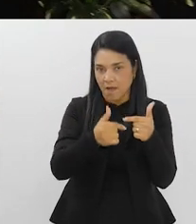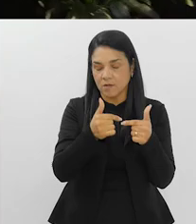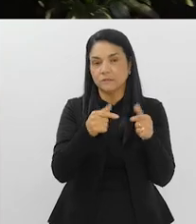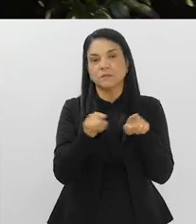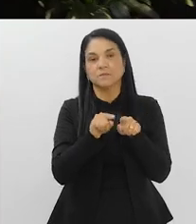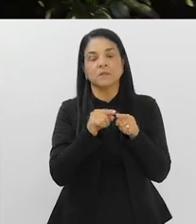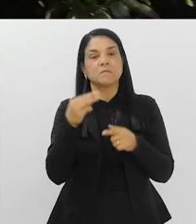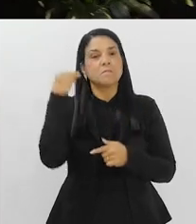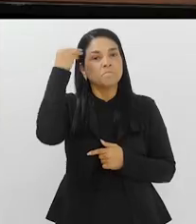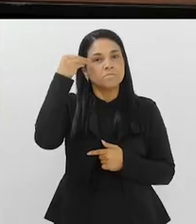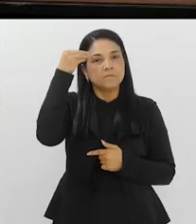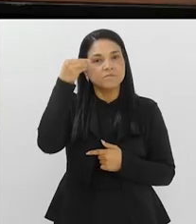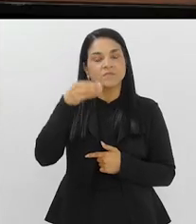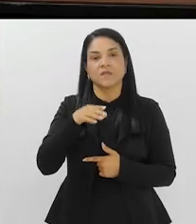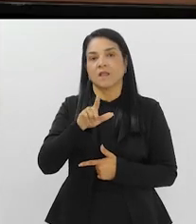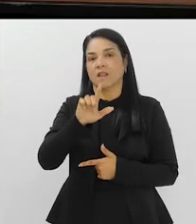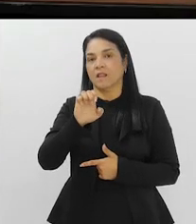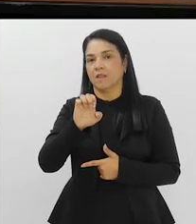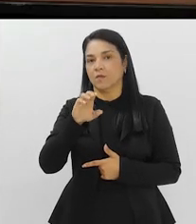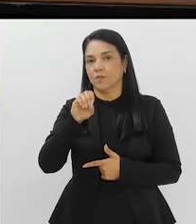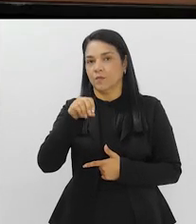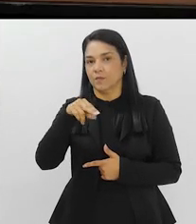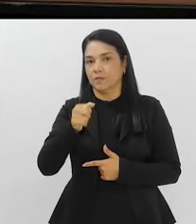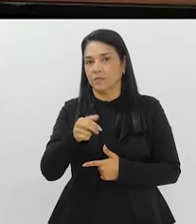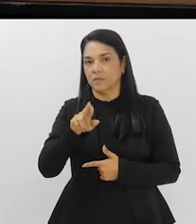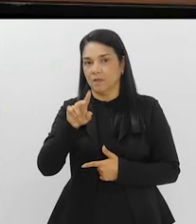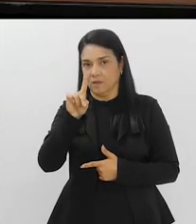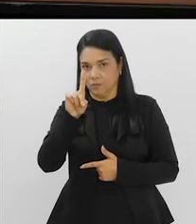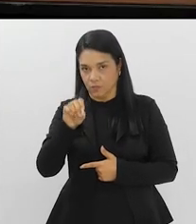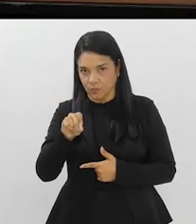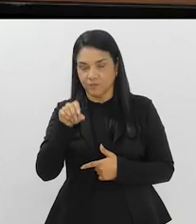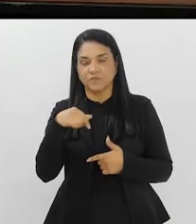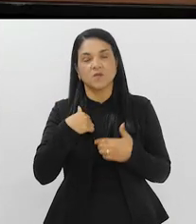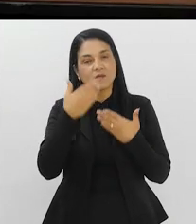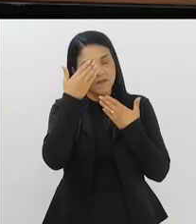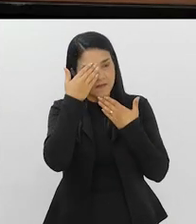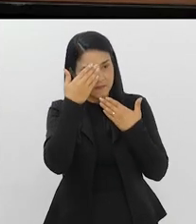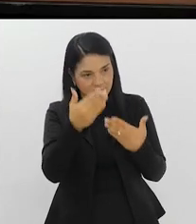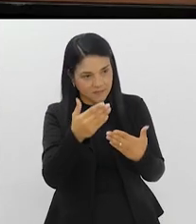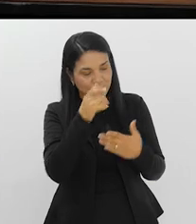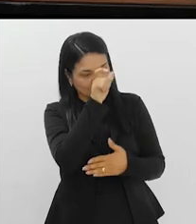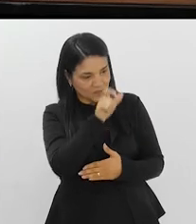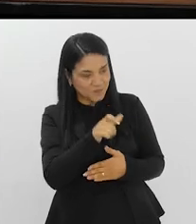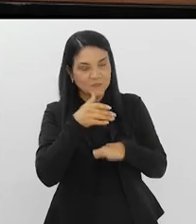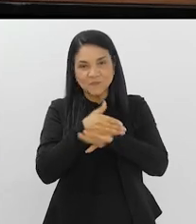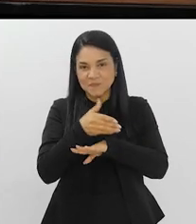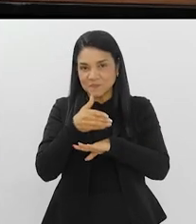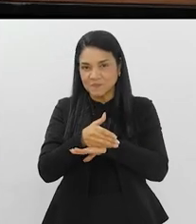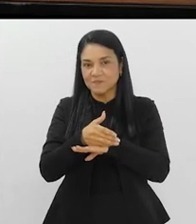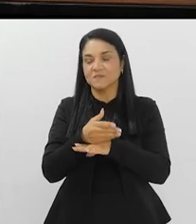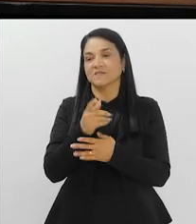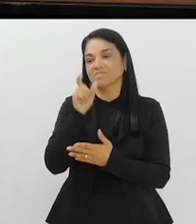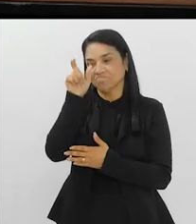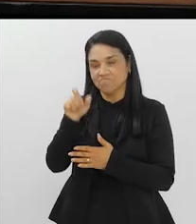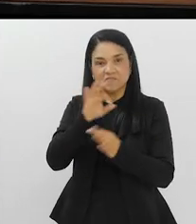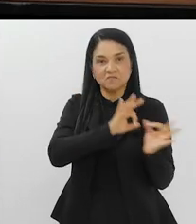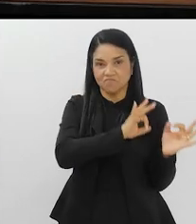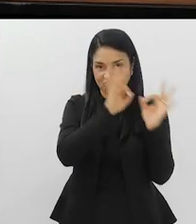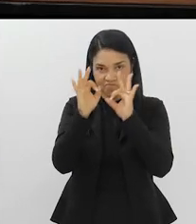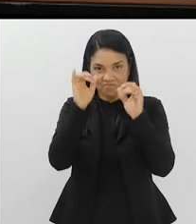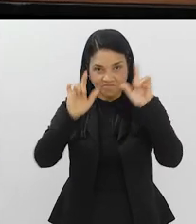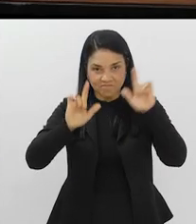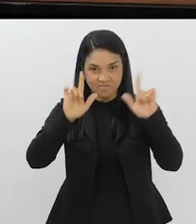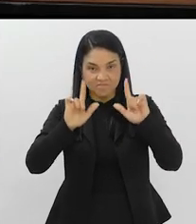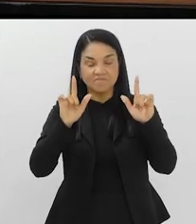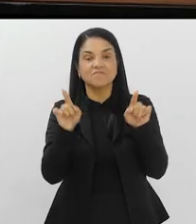um psiquiatra, Leonardo Lessa. Eu agradeço muito a presença do Dr. Leonardo aqui, de todos vocês, e eu gostaria